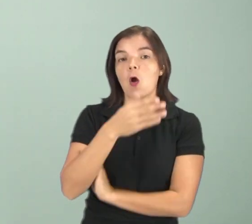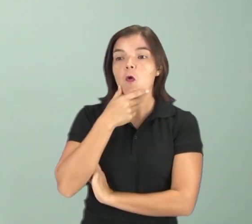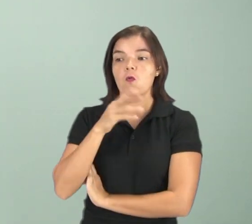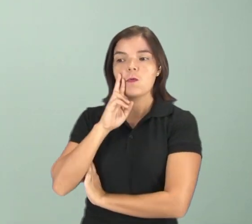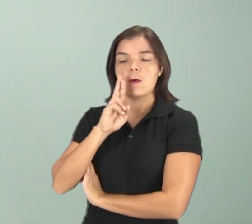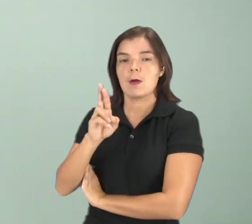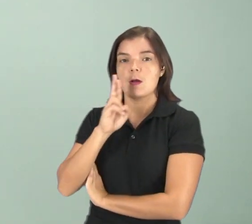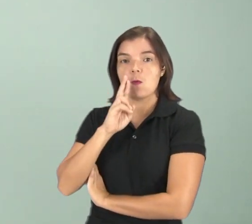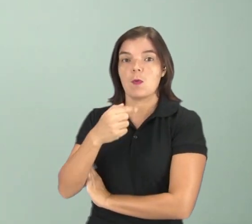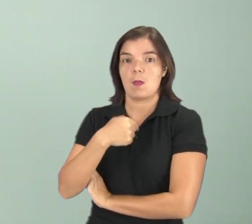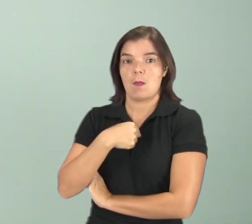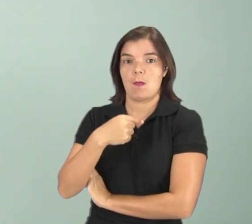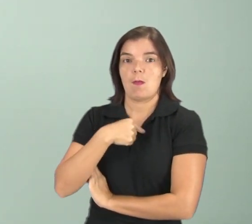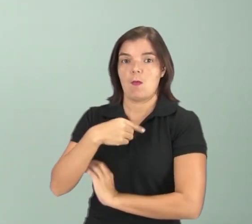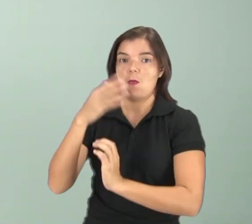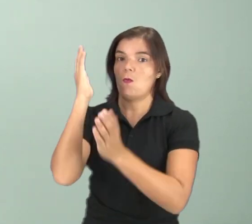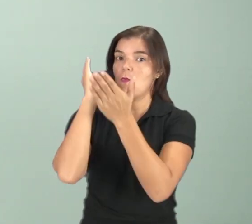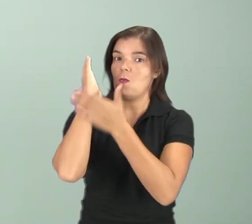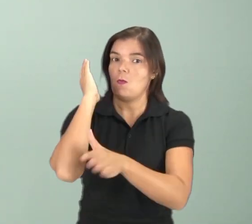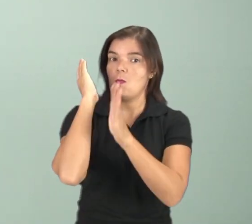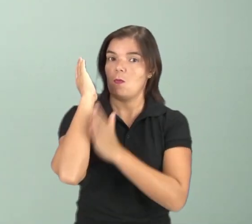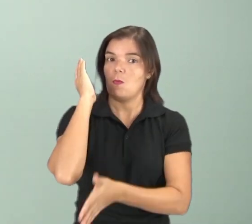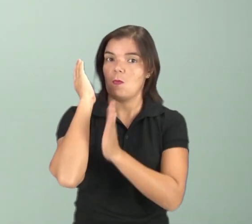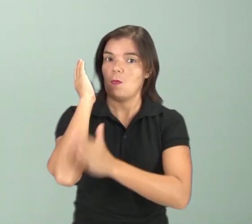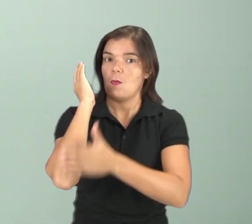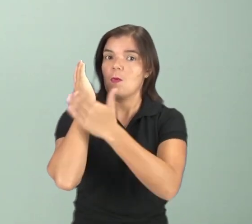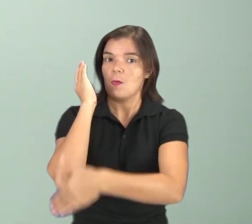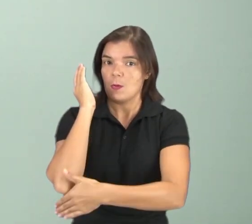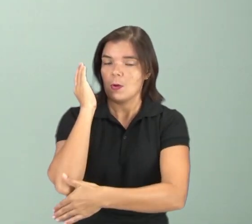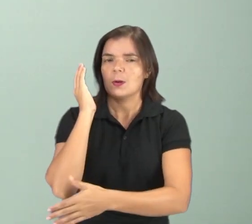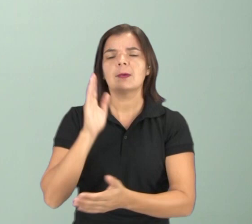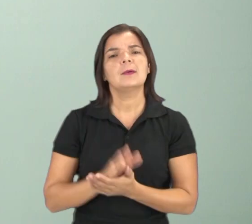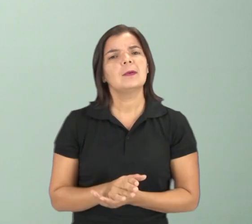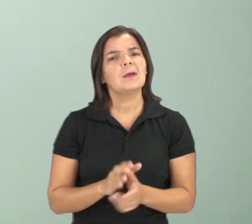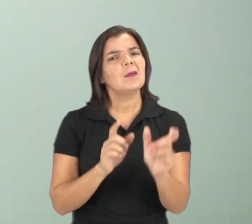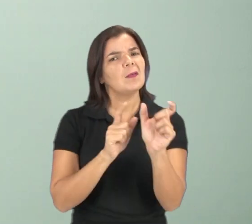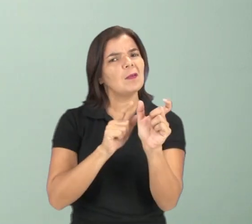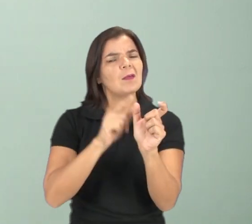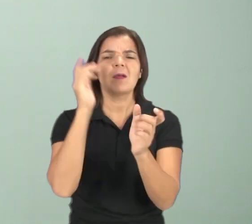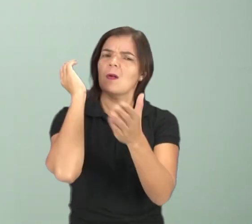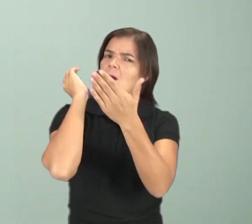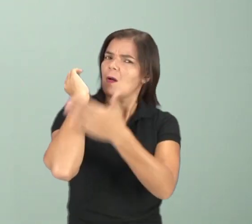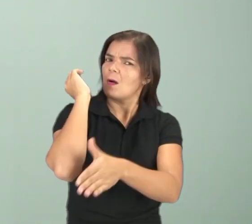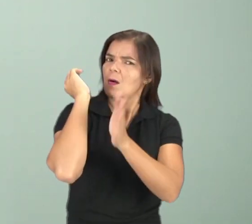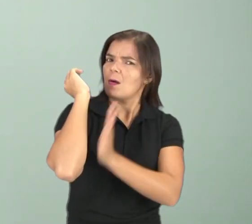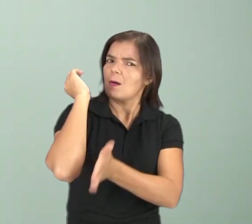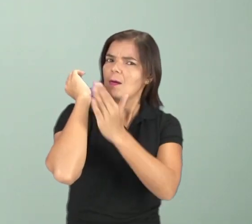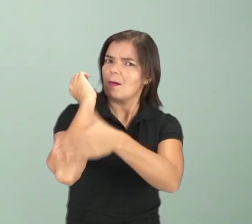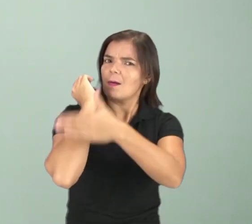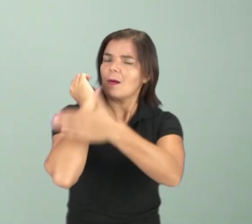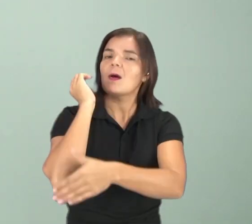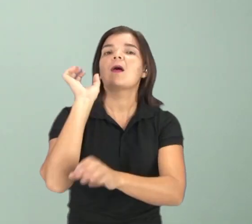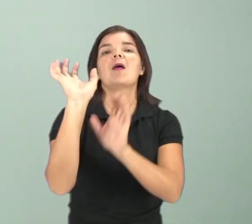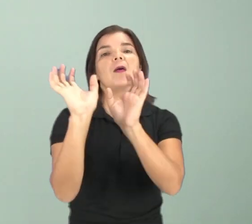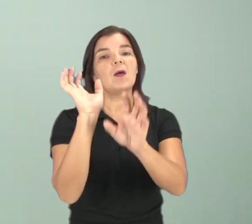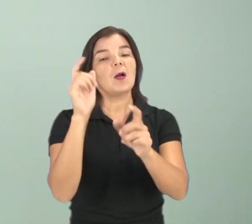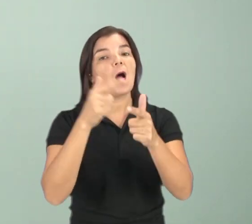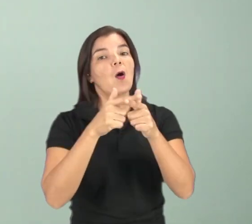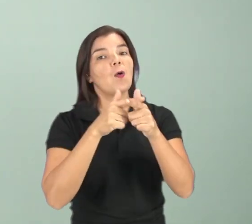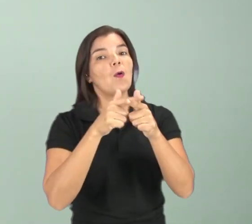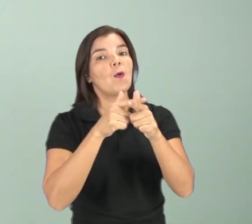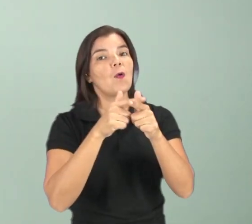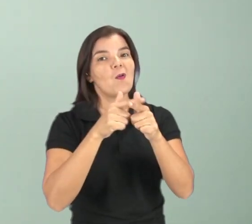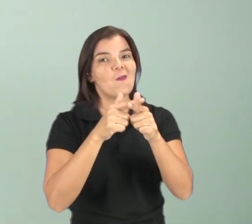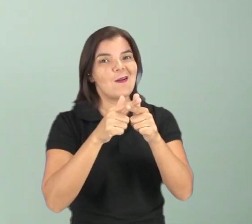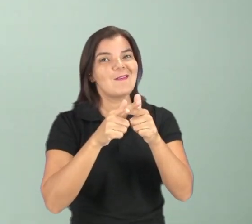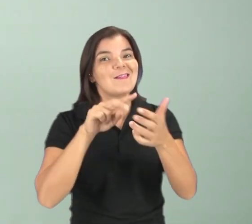então responde: eu estava descascando um abacaxi. Então o termo abacaxi aí se refere a um problema,